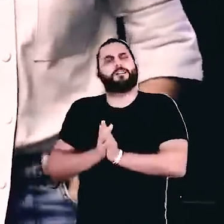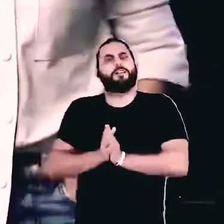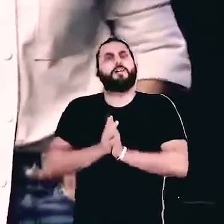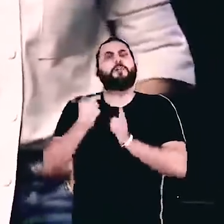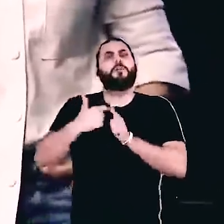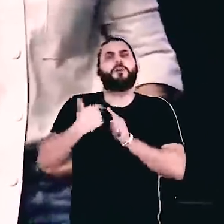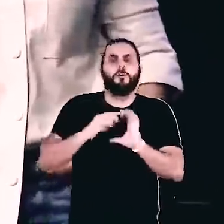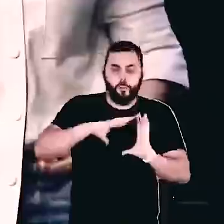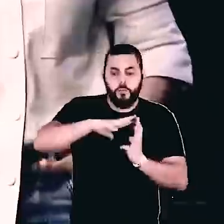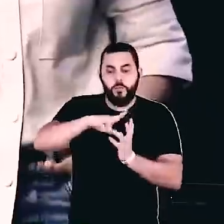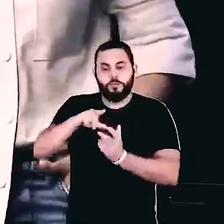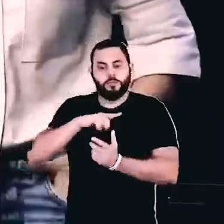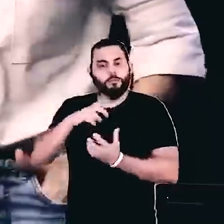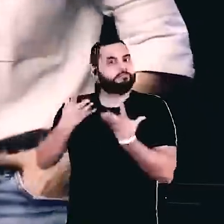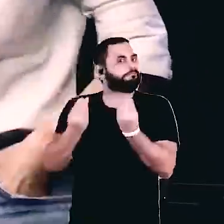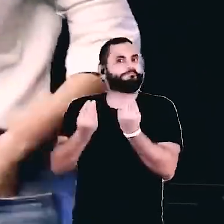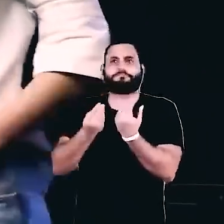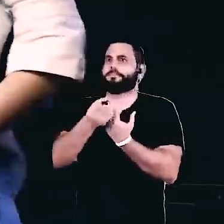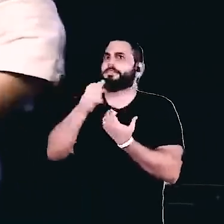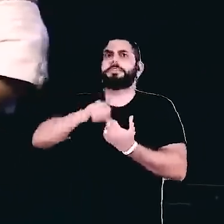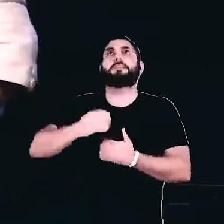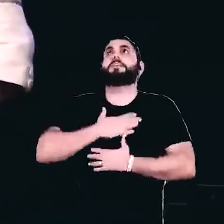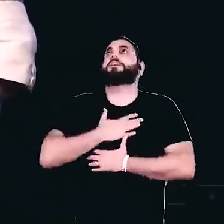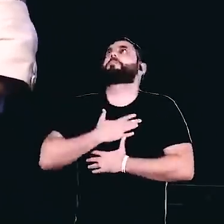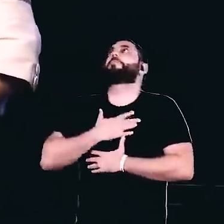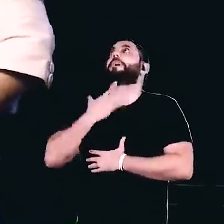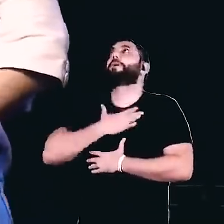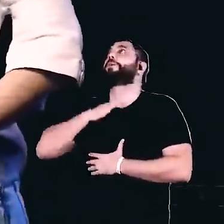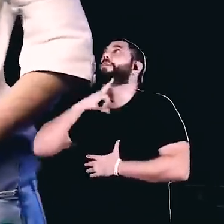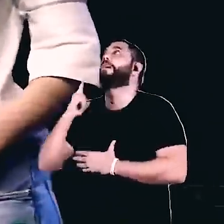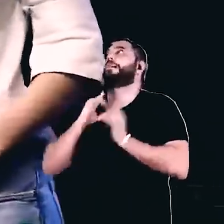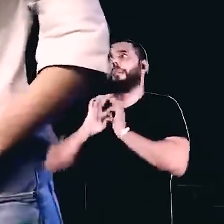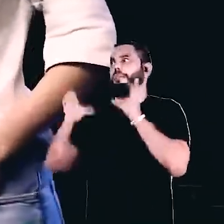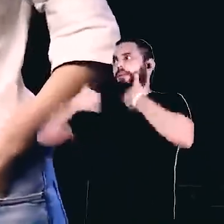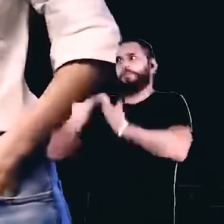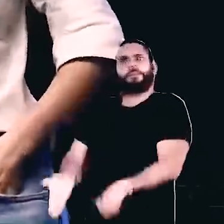gente assim. Sangue de Jesus tem poder, crê em Deus, Pai, Senhor, nos livra de ser assim.